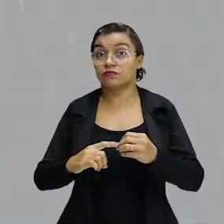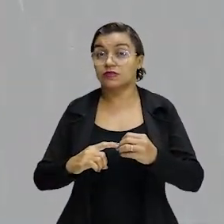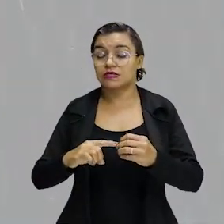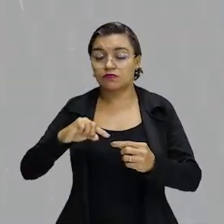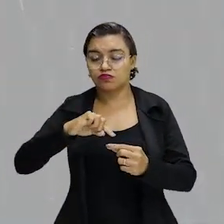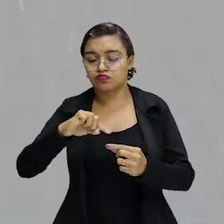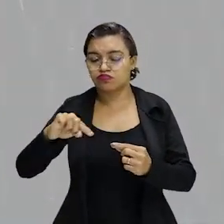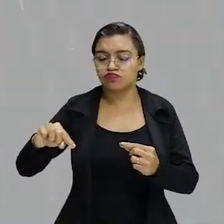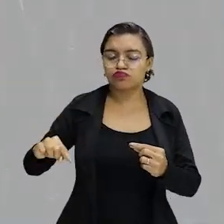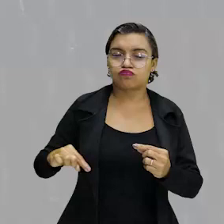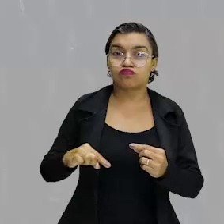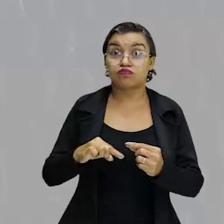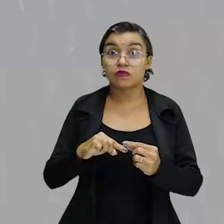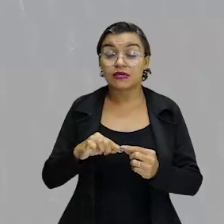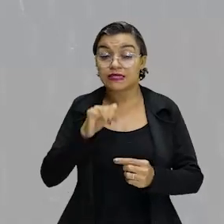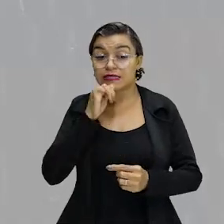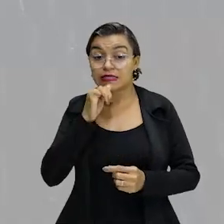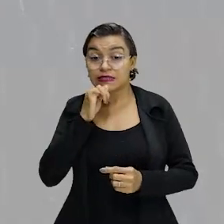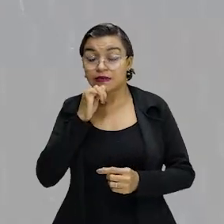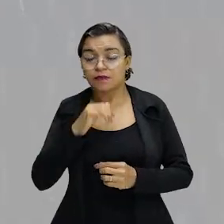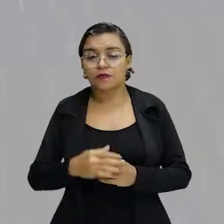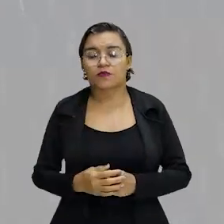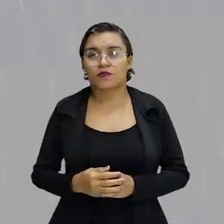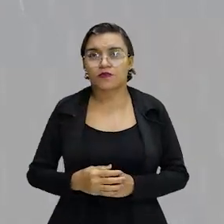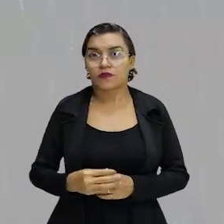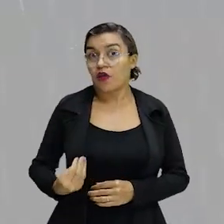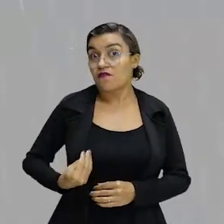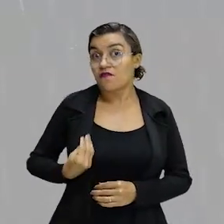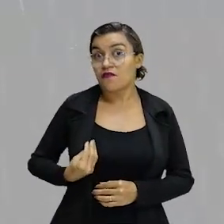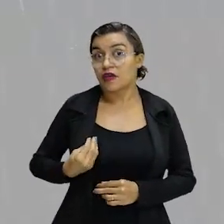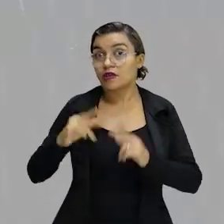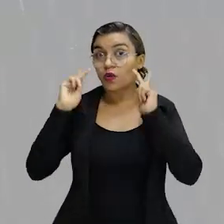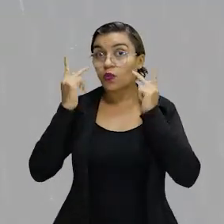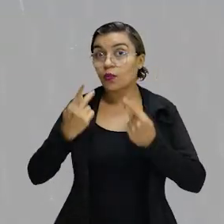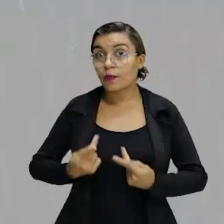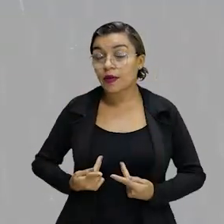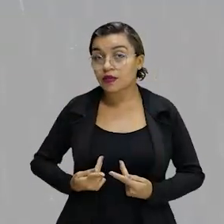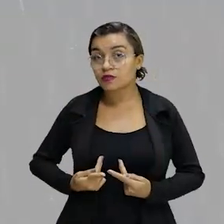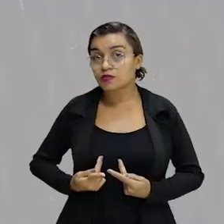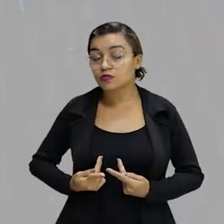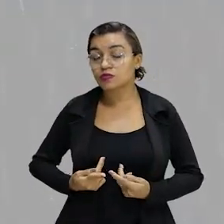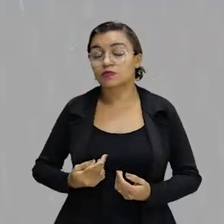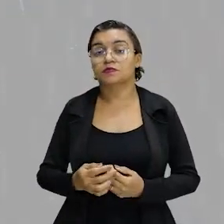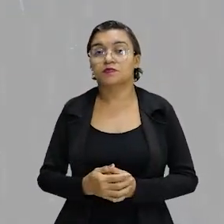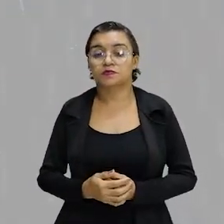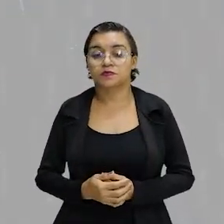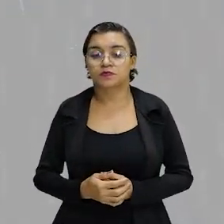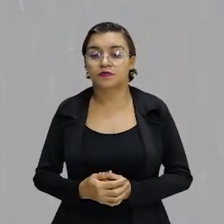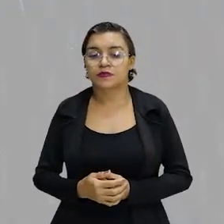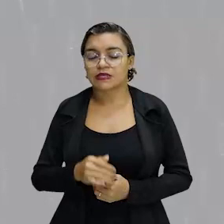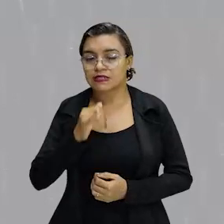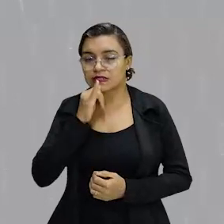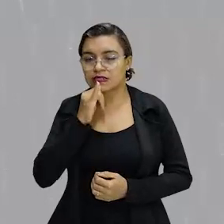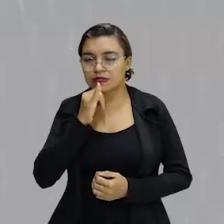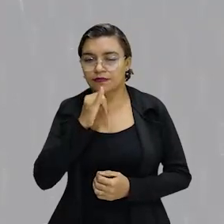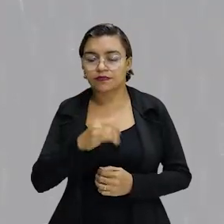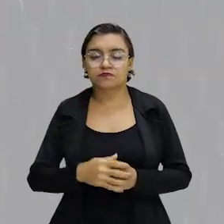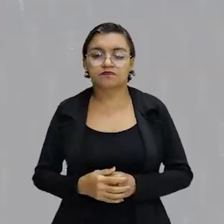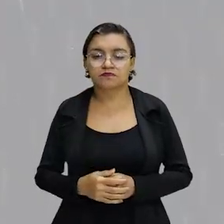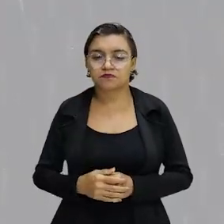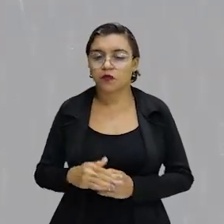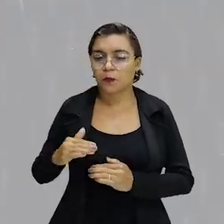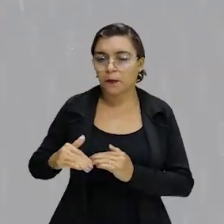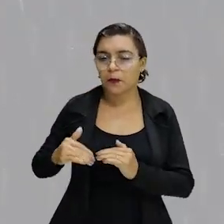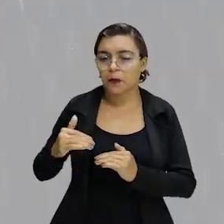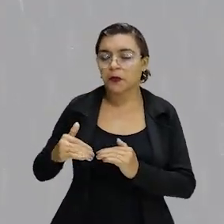por exemplo, o caso do ciclo de vida dos seres humanos. Os seres humanos, ao longo do seu